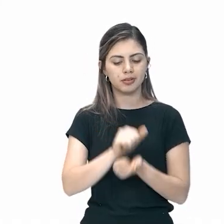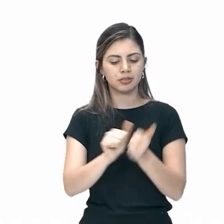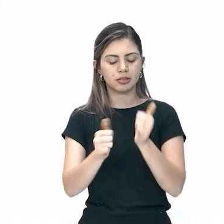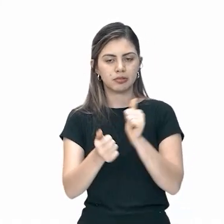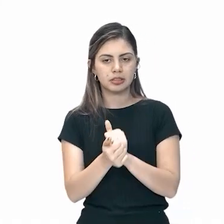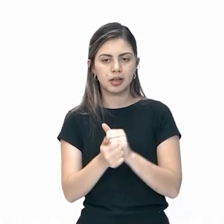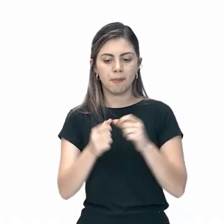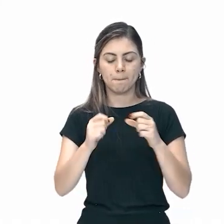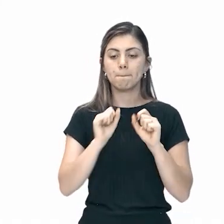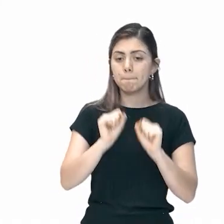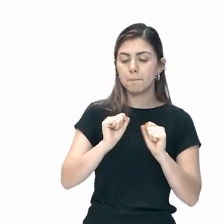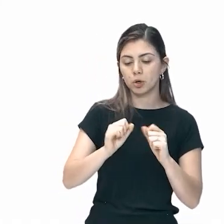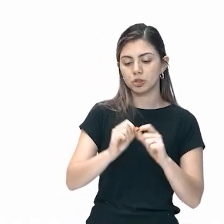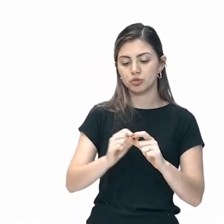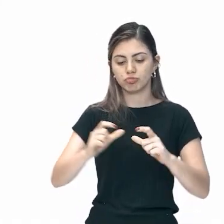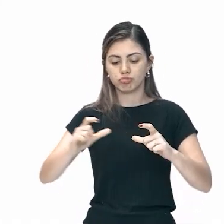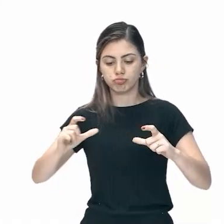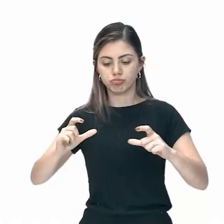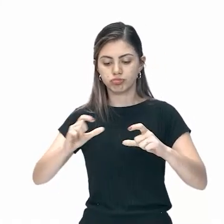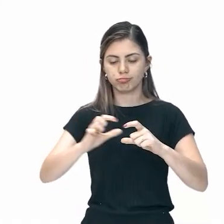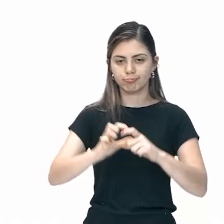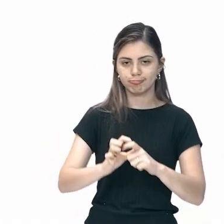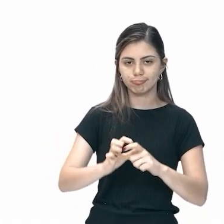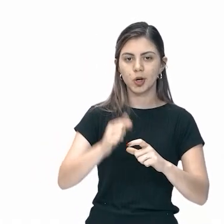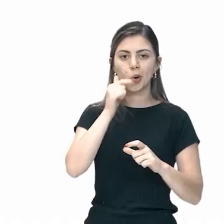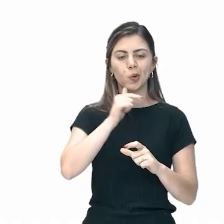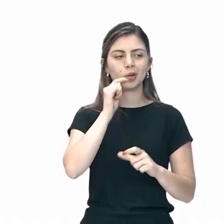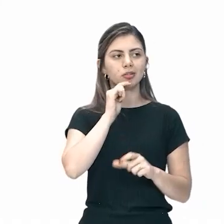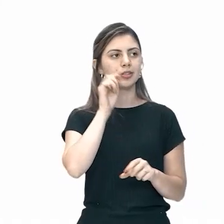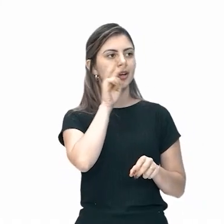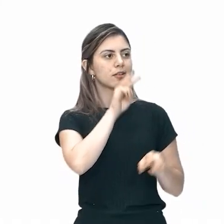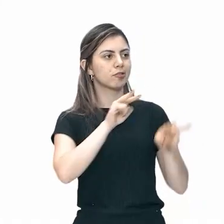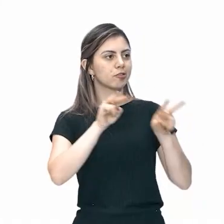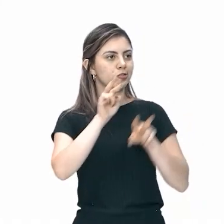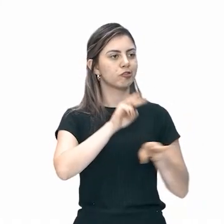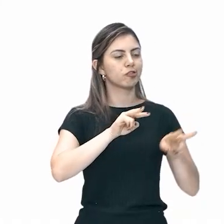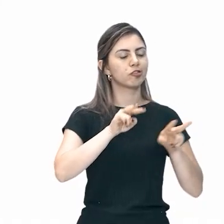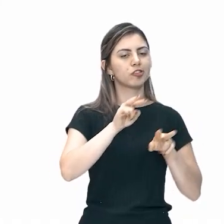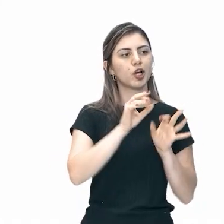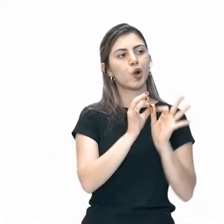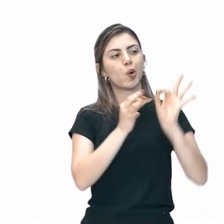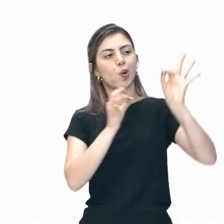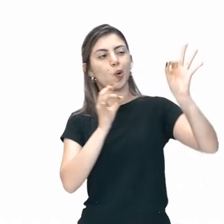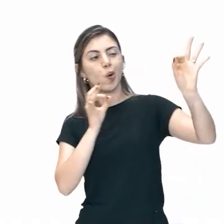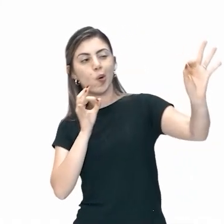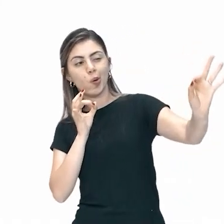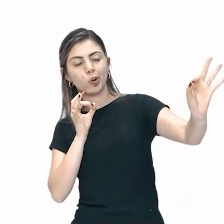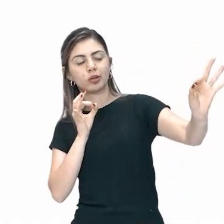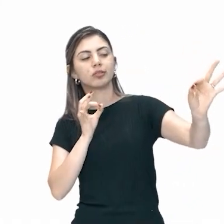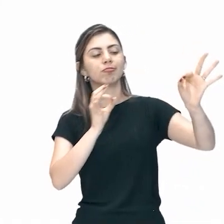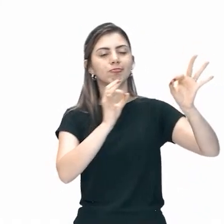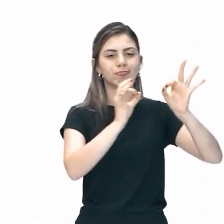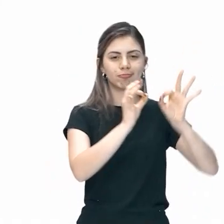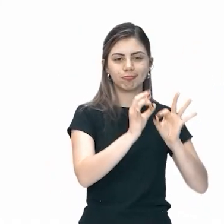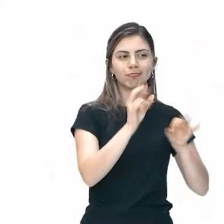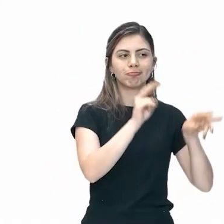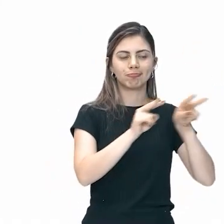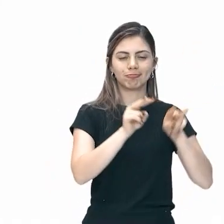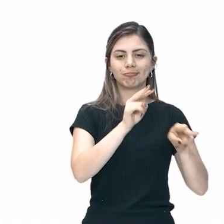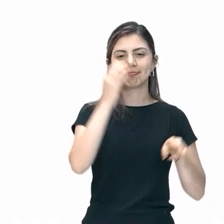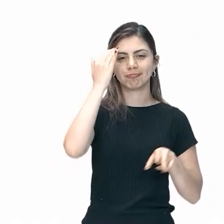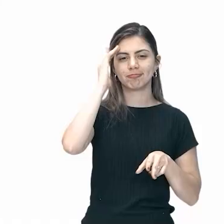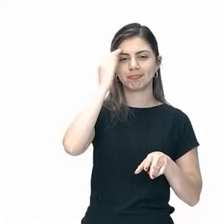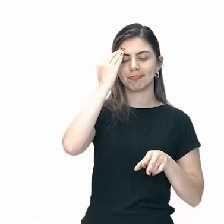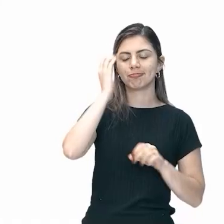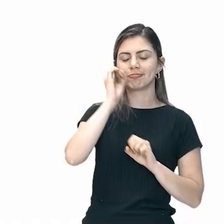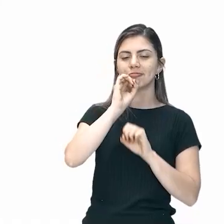grosso ou mais fino para que você possa enxergar objetos que estão mais distantes e objetos que estão